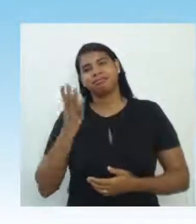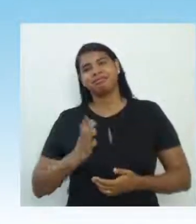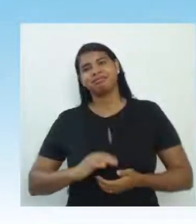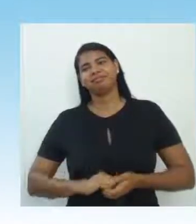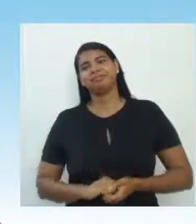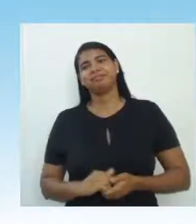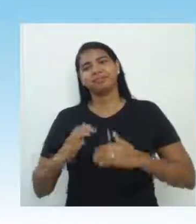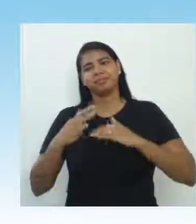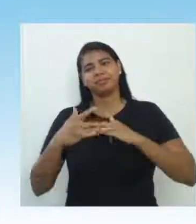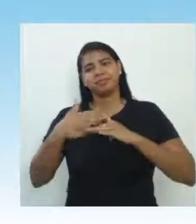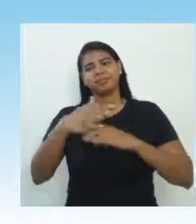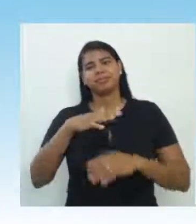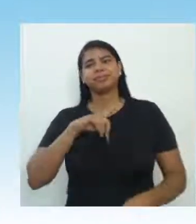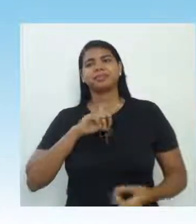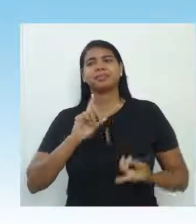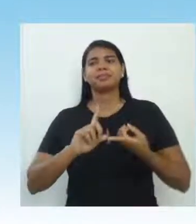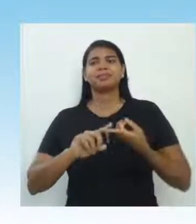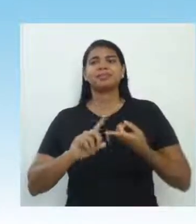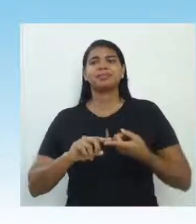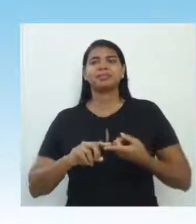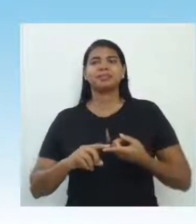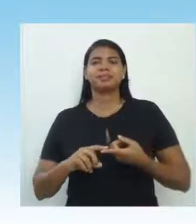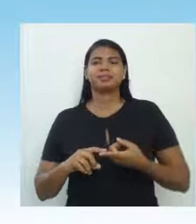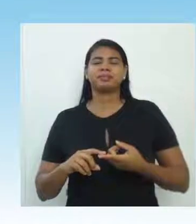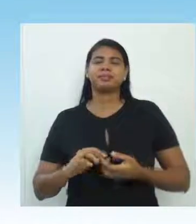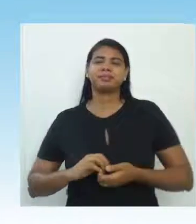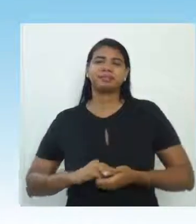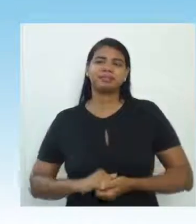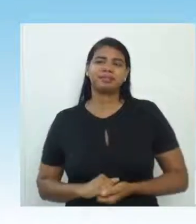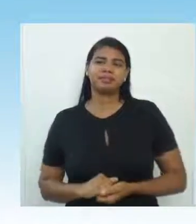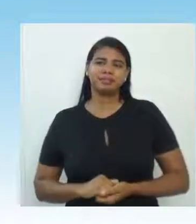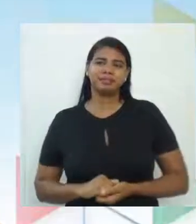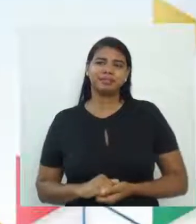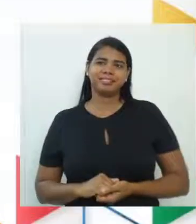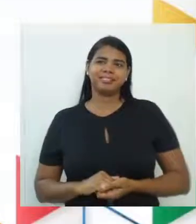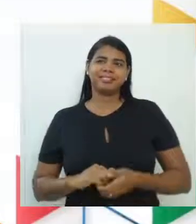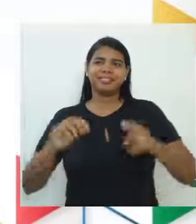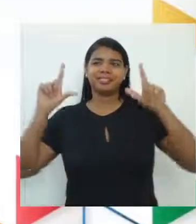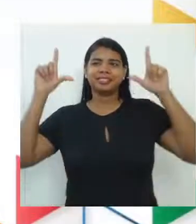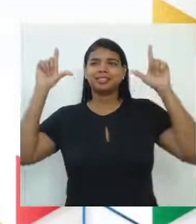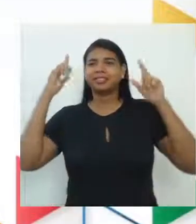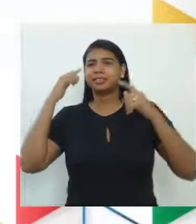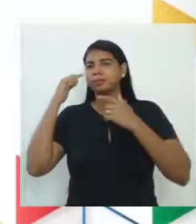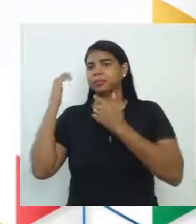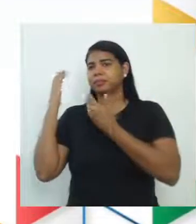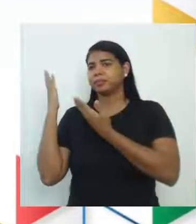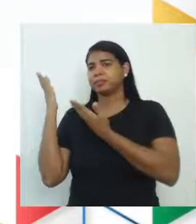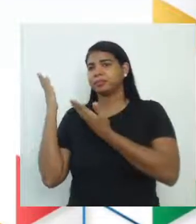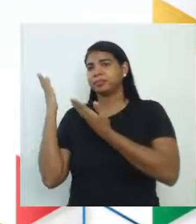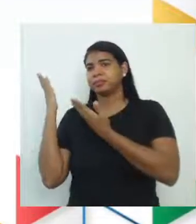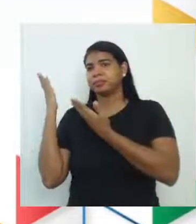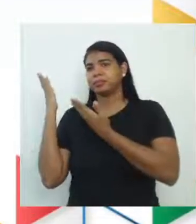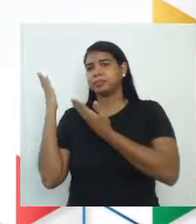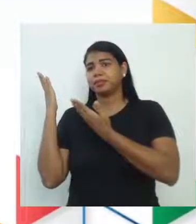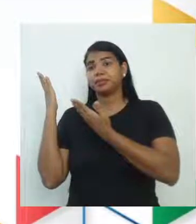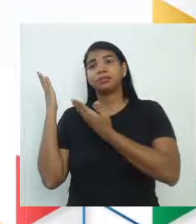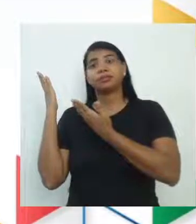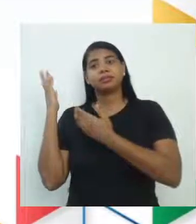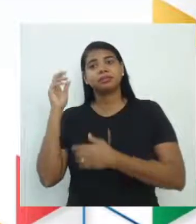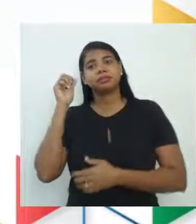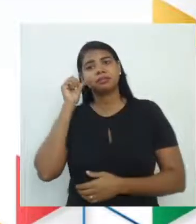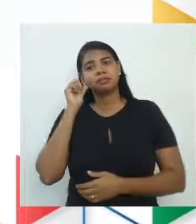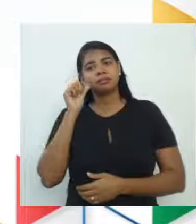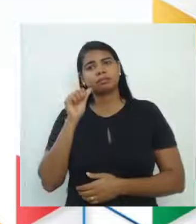mais adiante nós temos aqui, certo? Mais adiante, olha a imagem da intolerância religiosa, mostrar a vocês a mulher